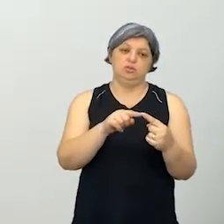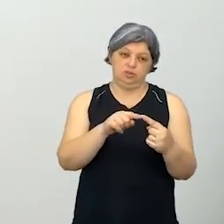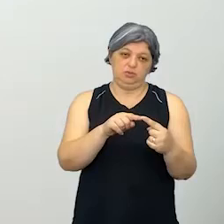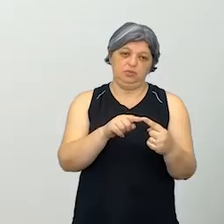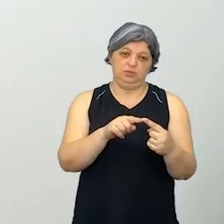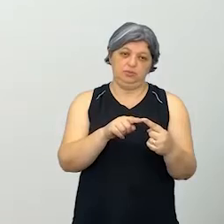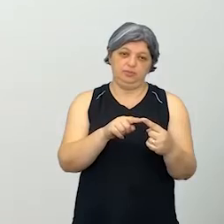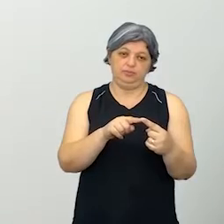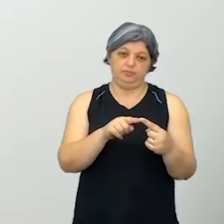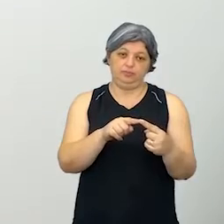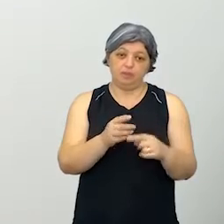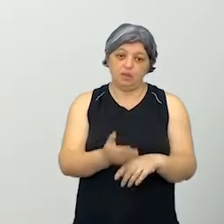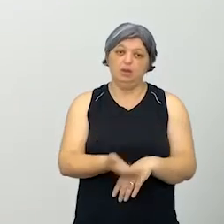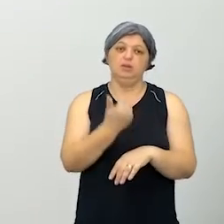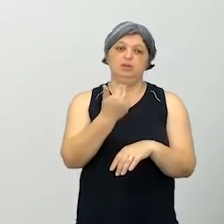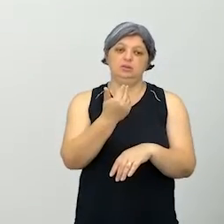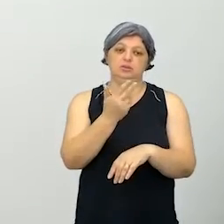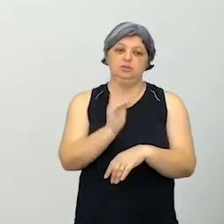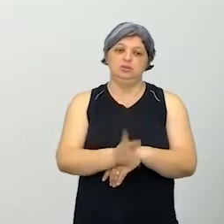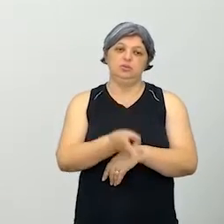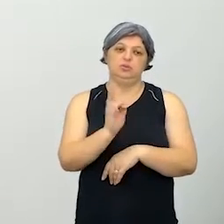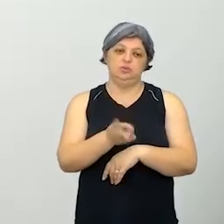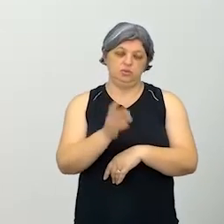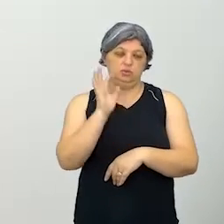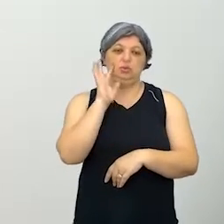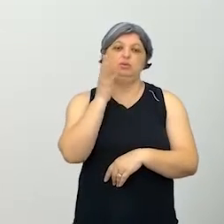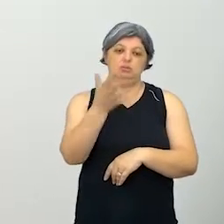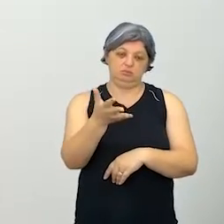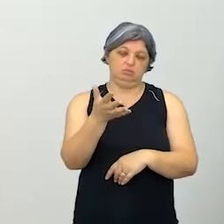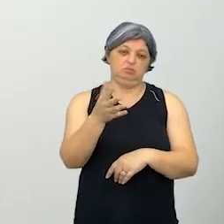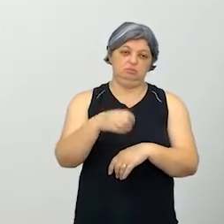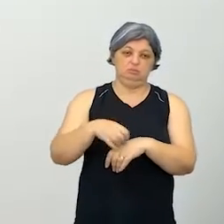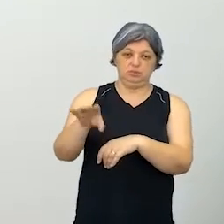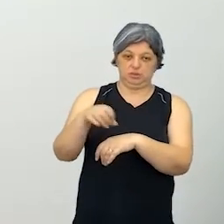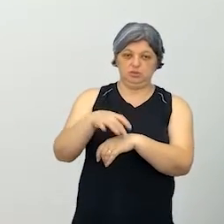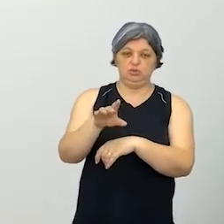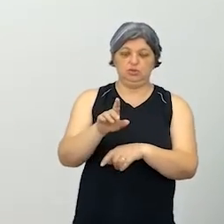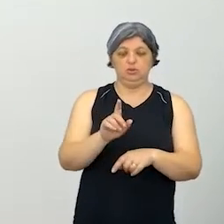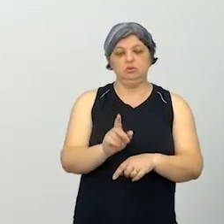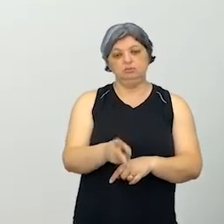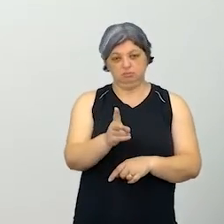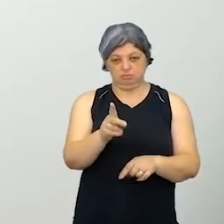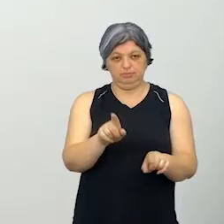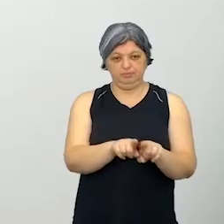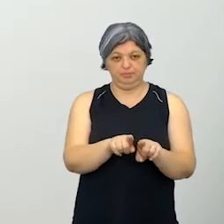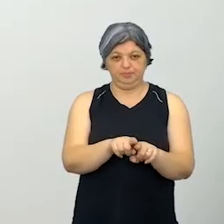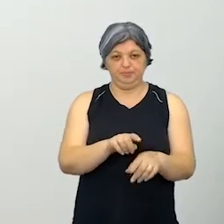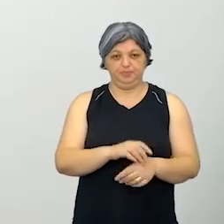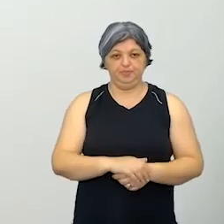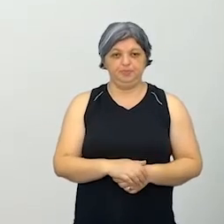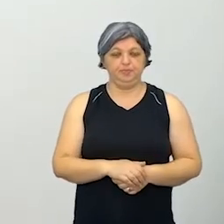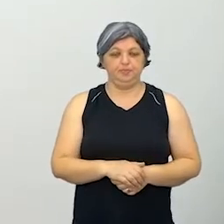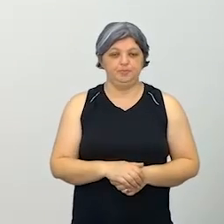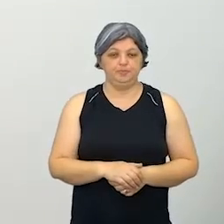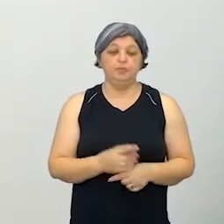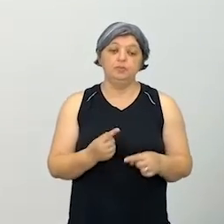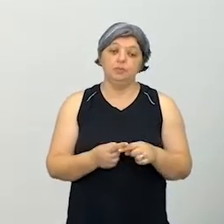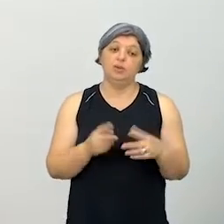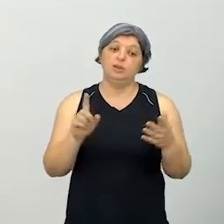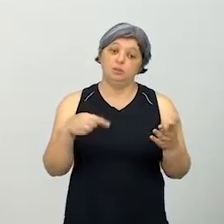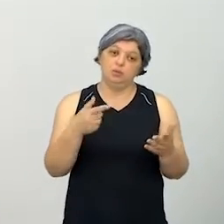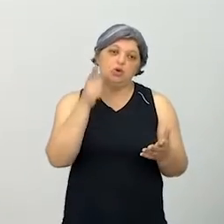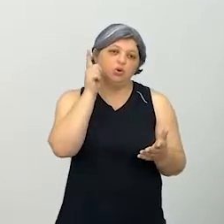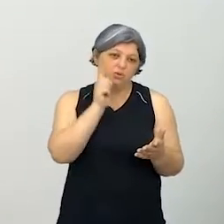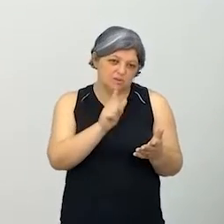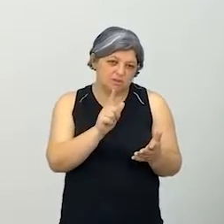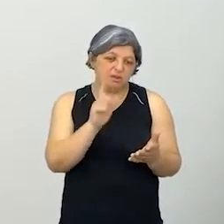antes de poder prosseguir nas soluções e nas sugestões aí para frente. Porque aí a gente vai poder chegar